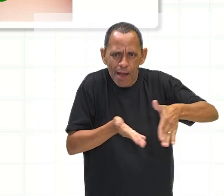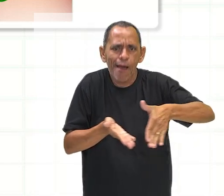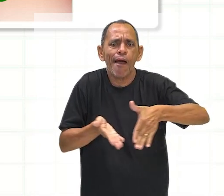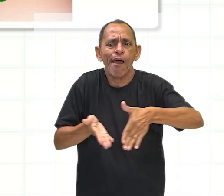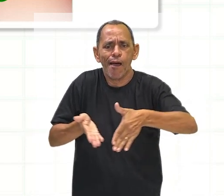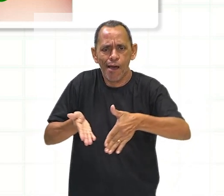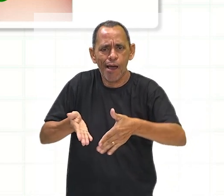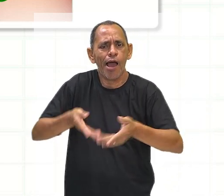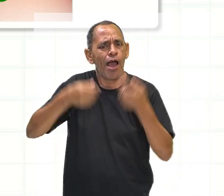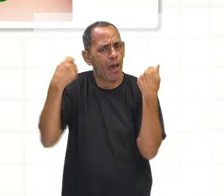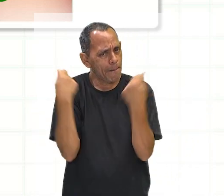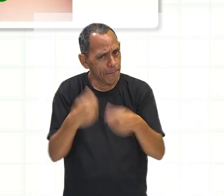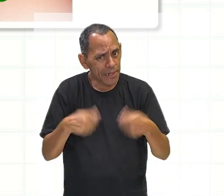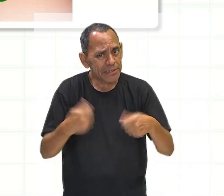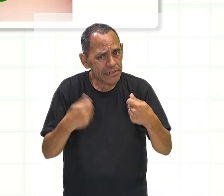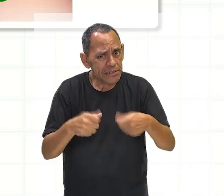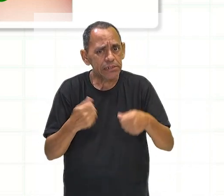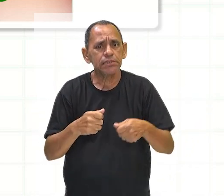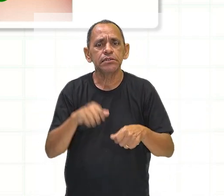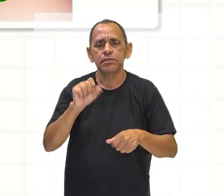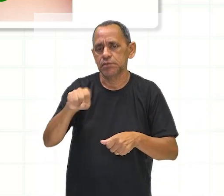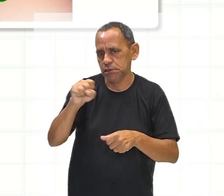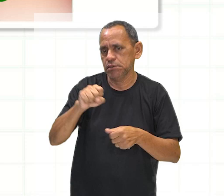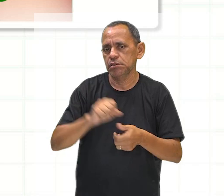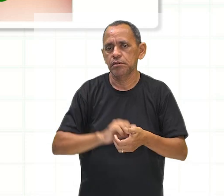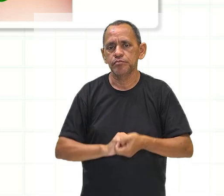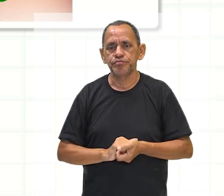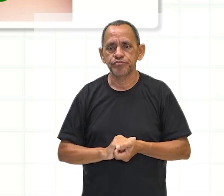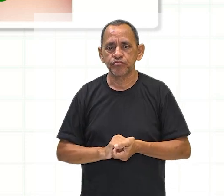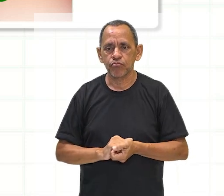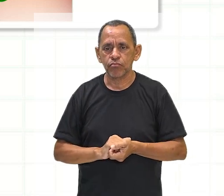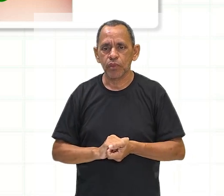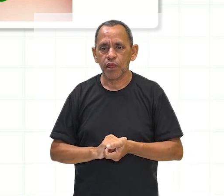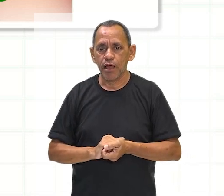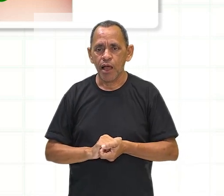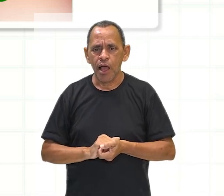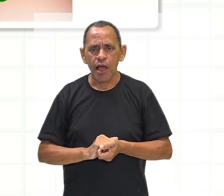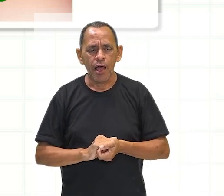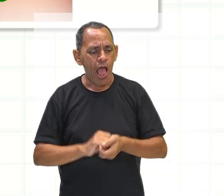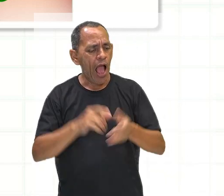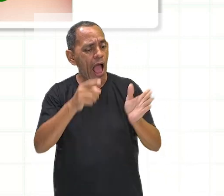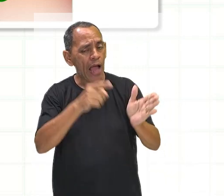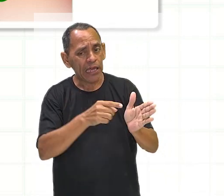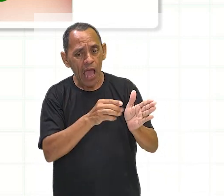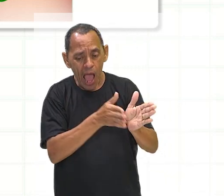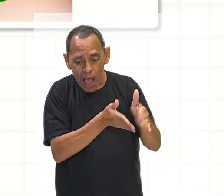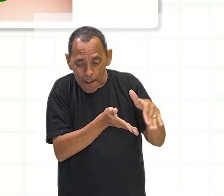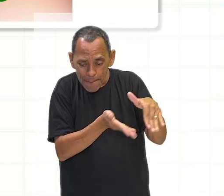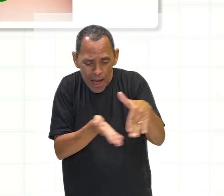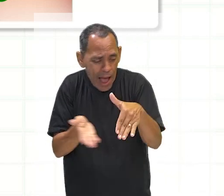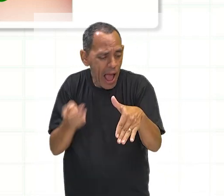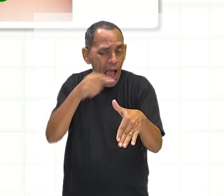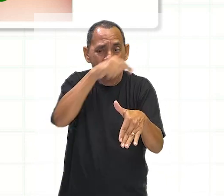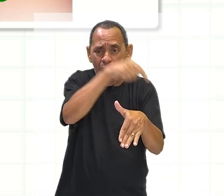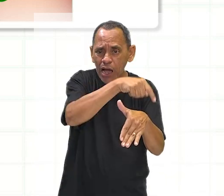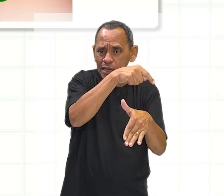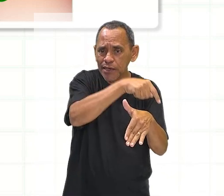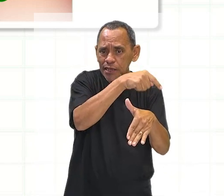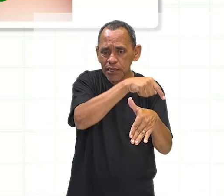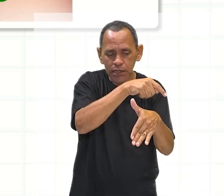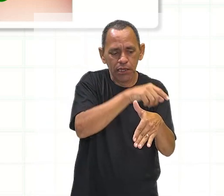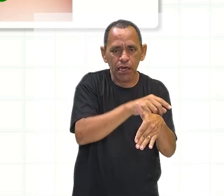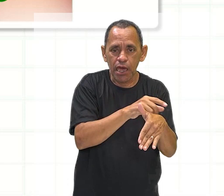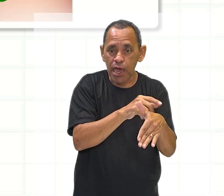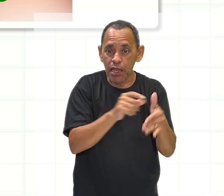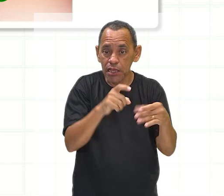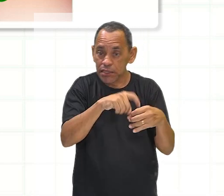esse caminho. Quando ele faz esse caminho, que ele deixa aqui o epidídimo, ele está indo aqui dentro dos dutos deferentes, ele está passando por algumas glândulas,